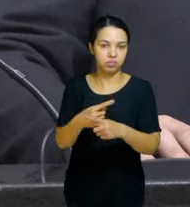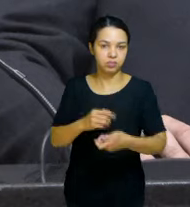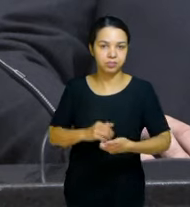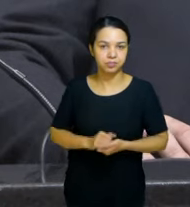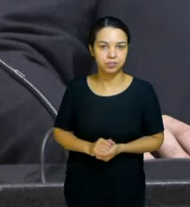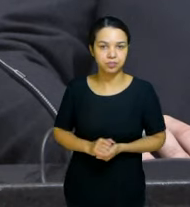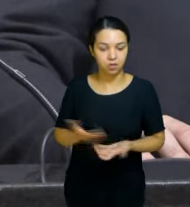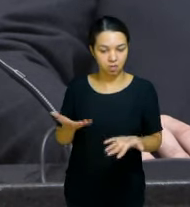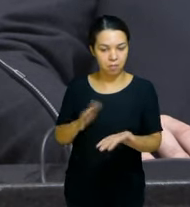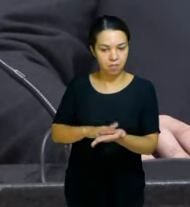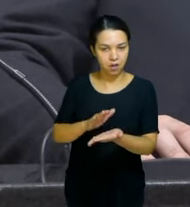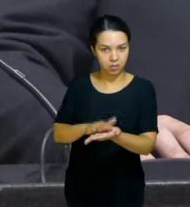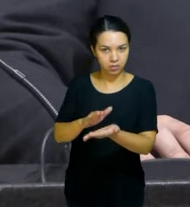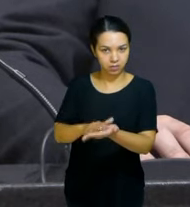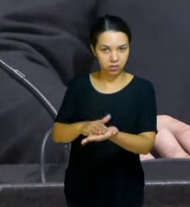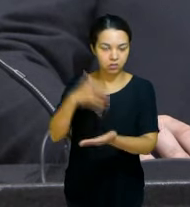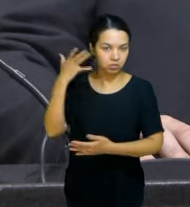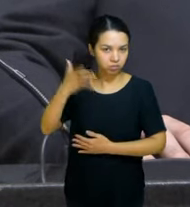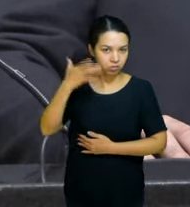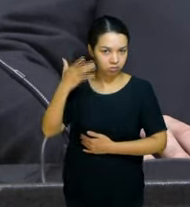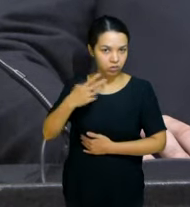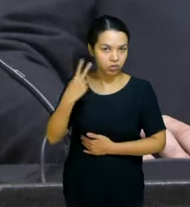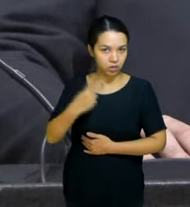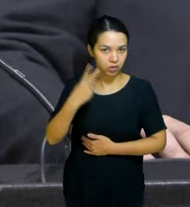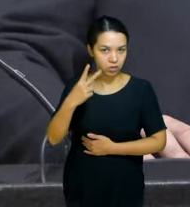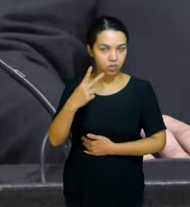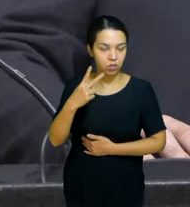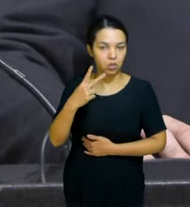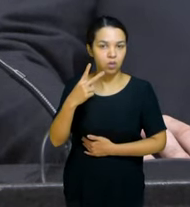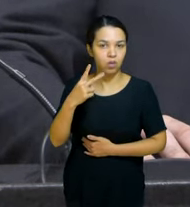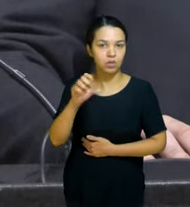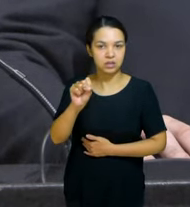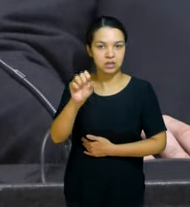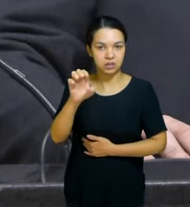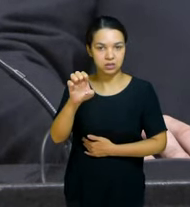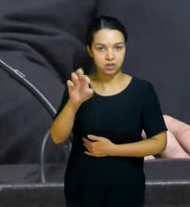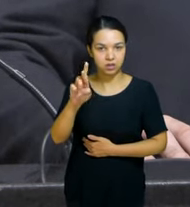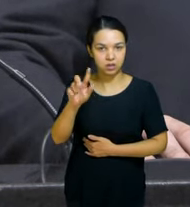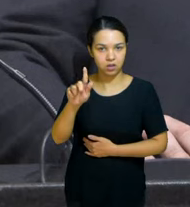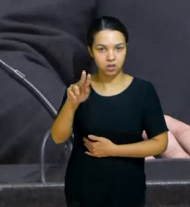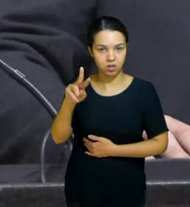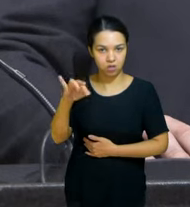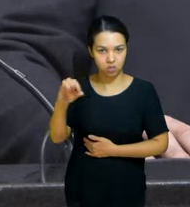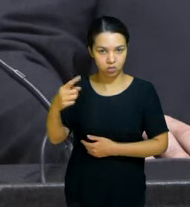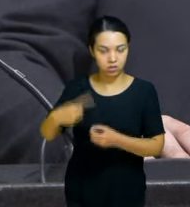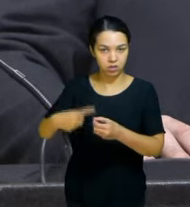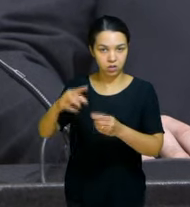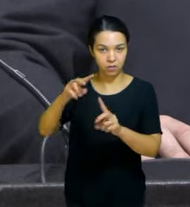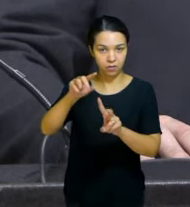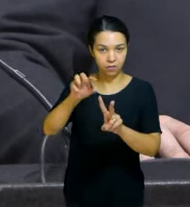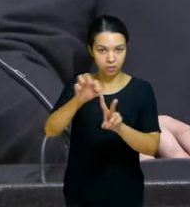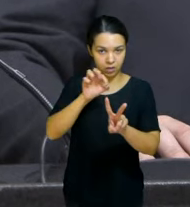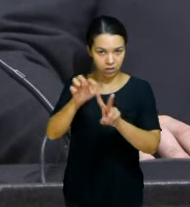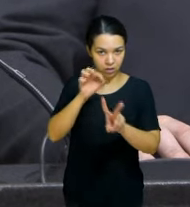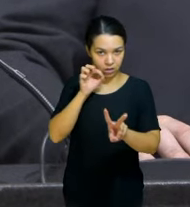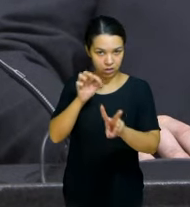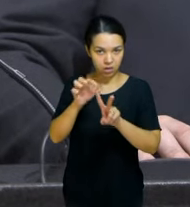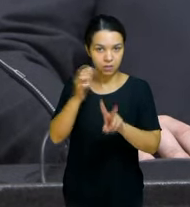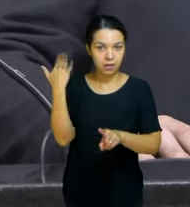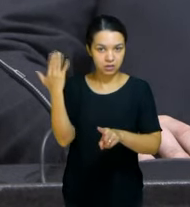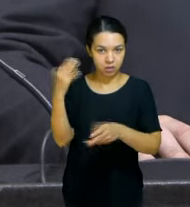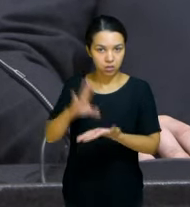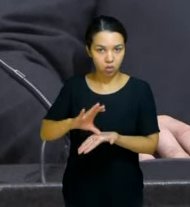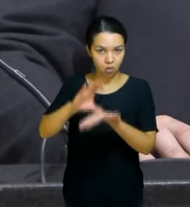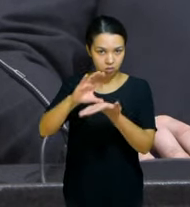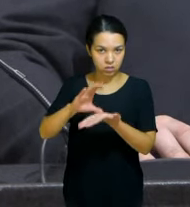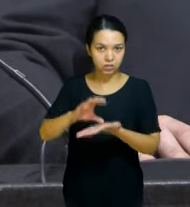aqui parabenizar a fala do vereador Sérgio, lá de Videira, que era conselheiro anteriormente. Então,